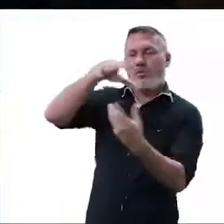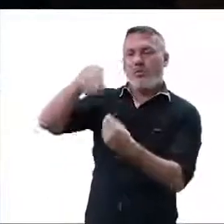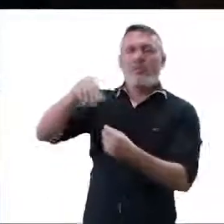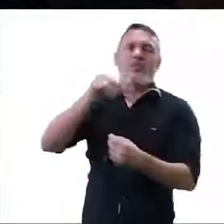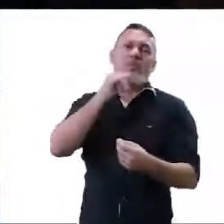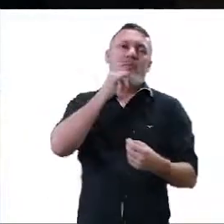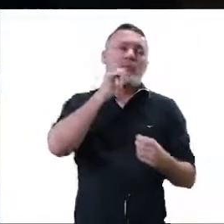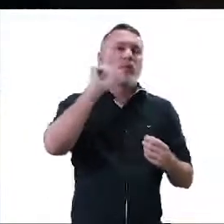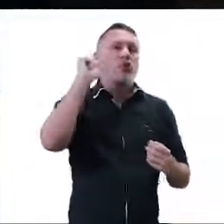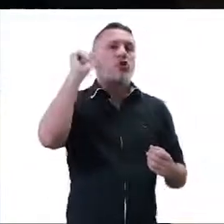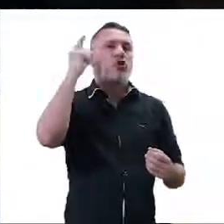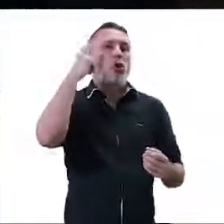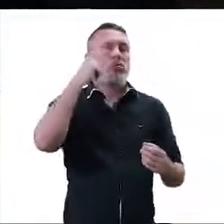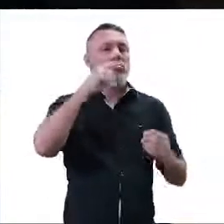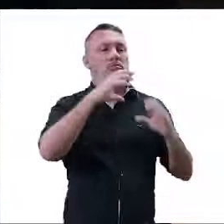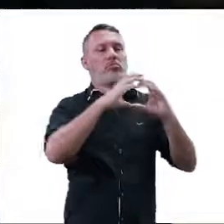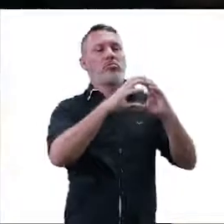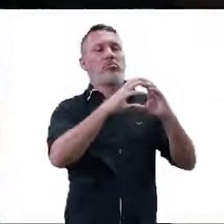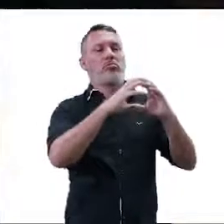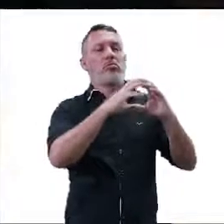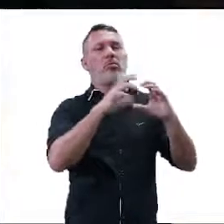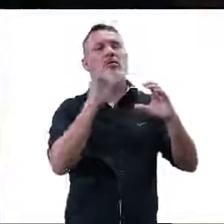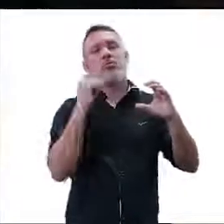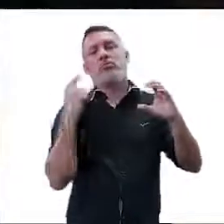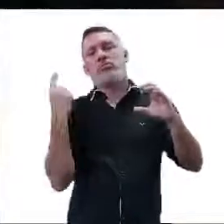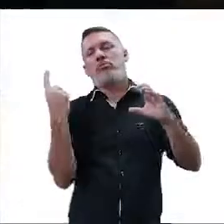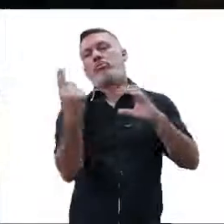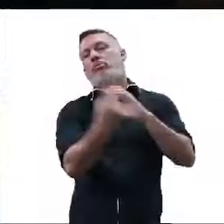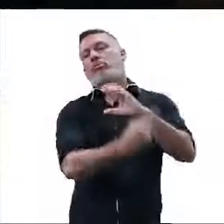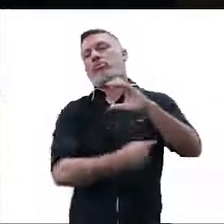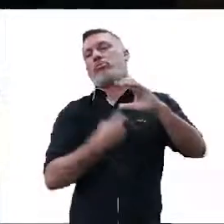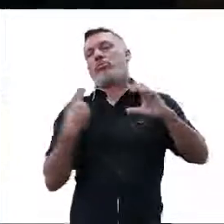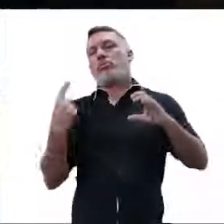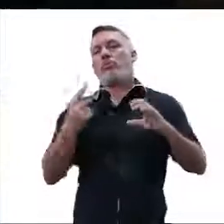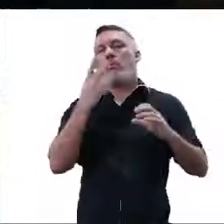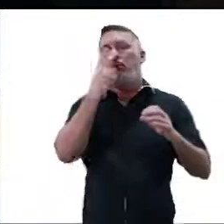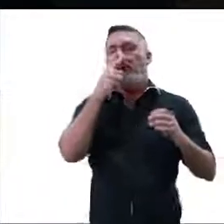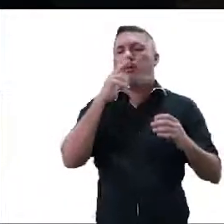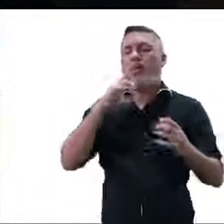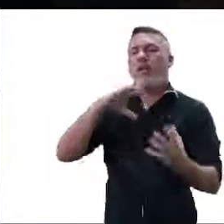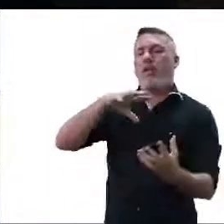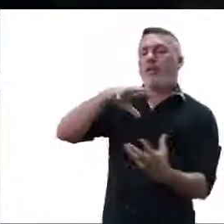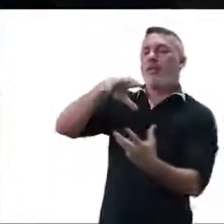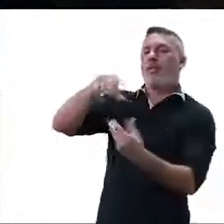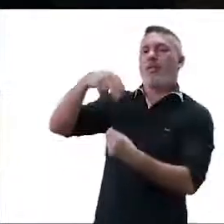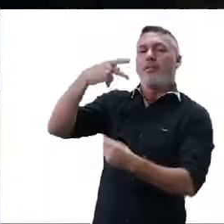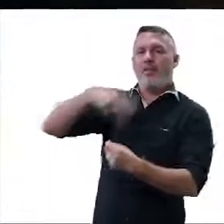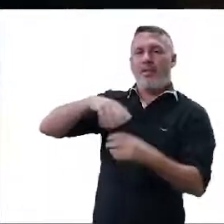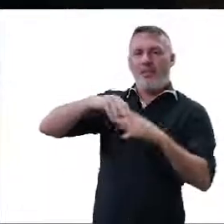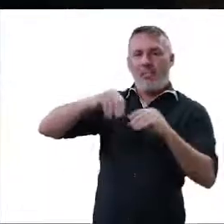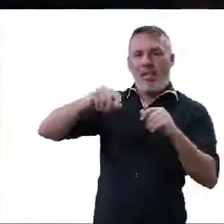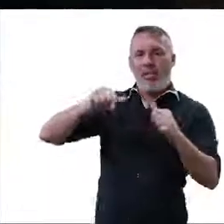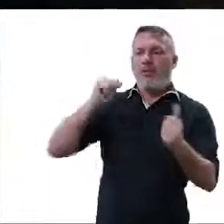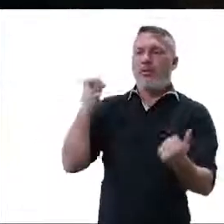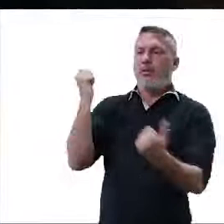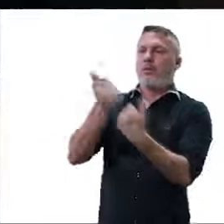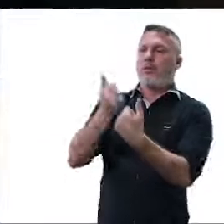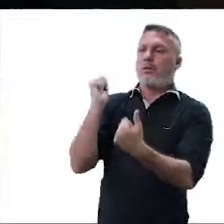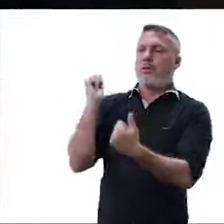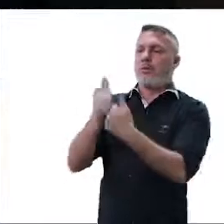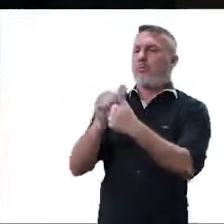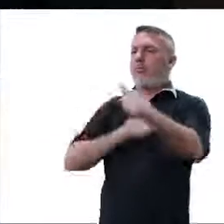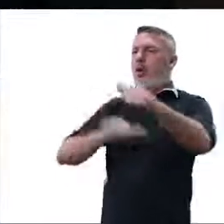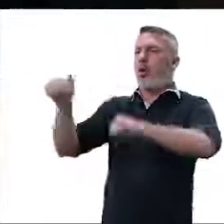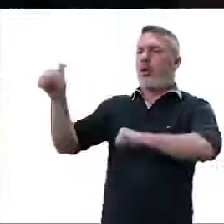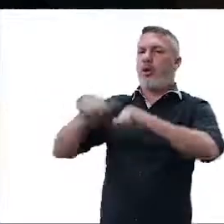Terra quisesse cumprir a órbita de Júpiter e Júpiter querer cumprir a órbita de Mercúrio. Seria o